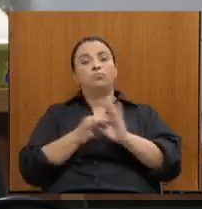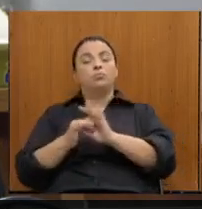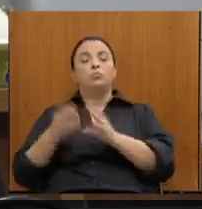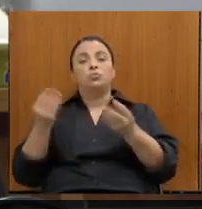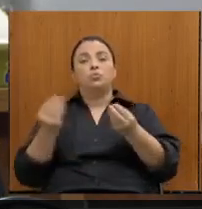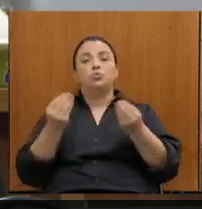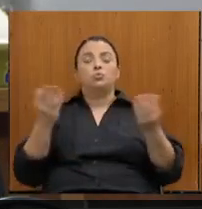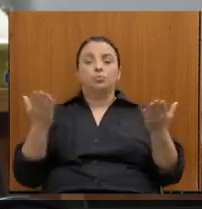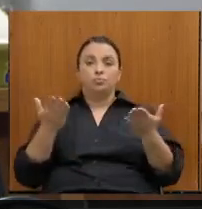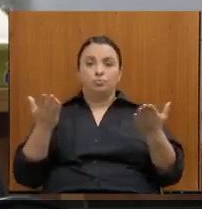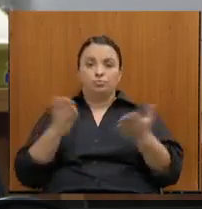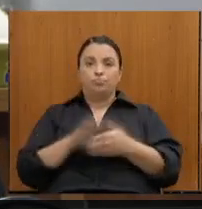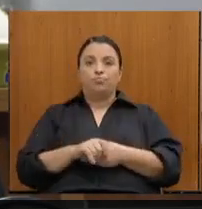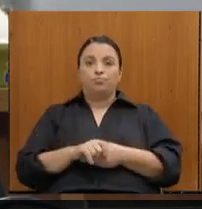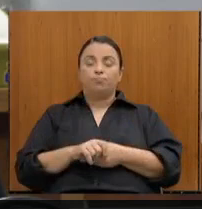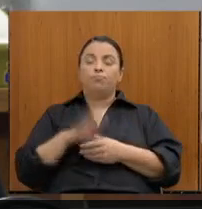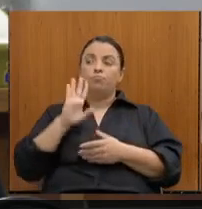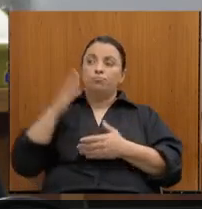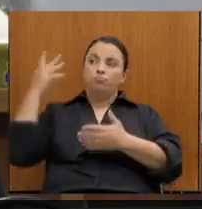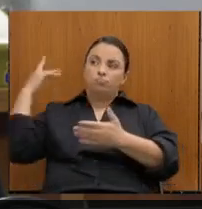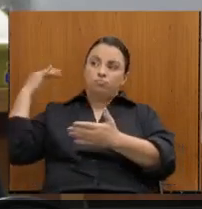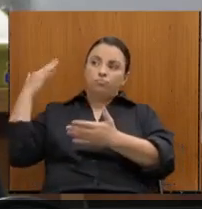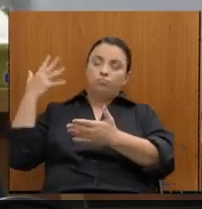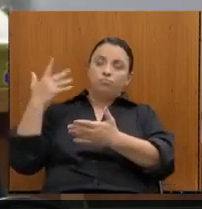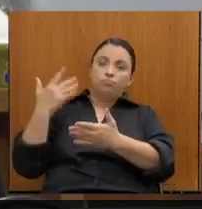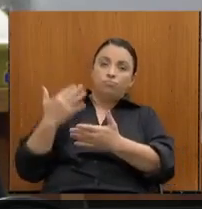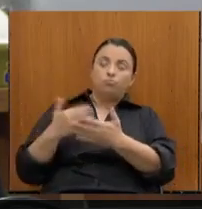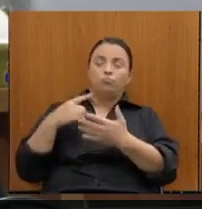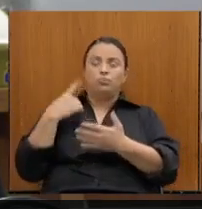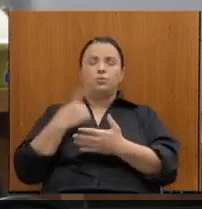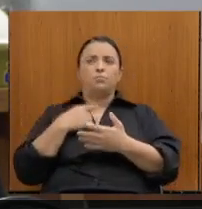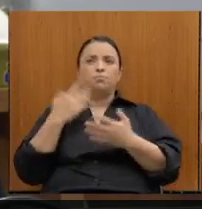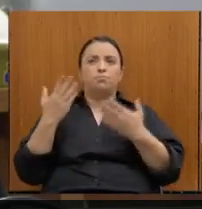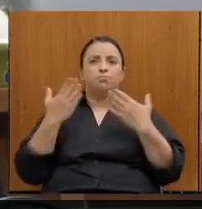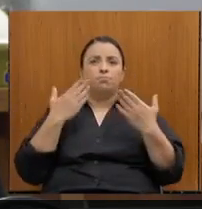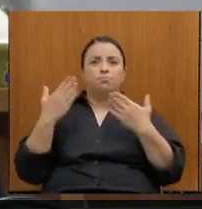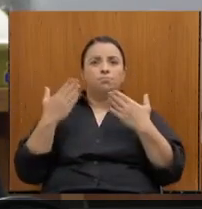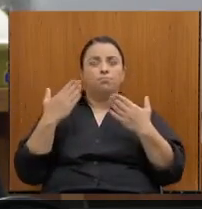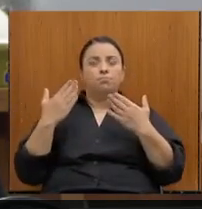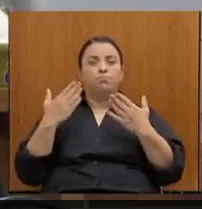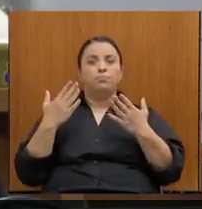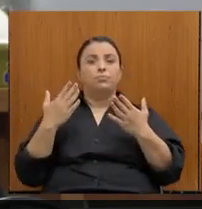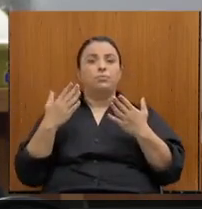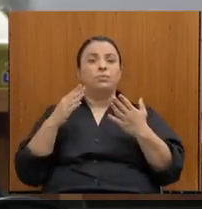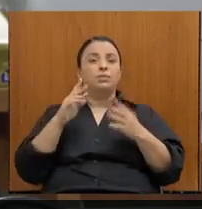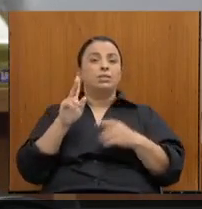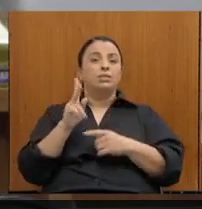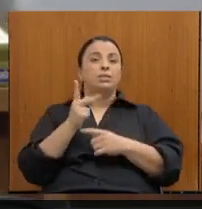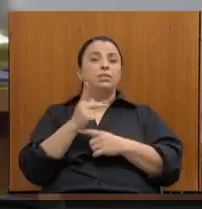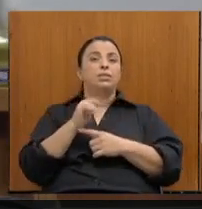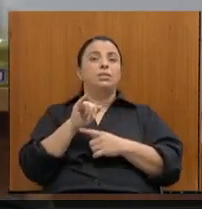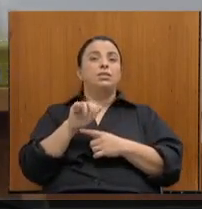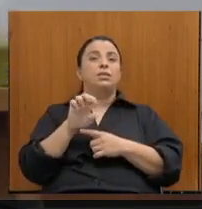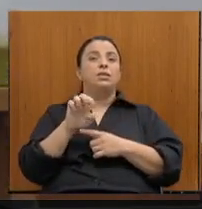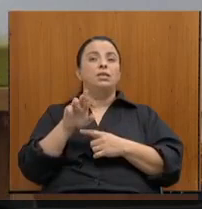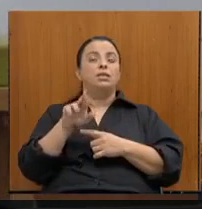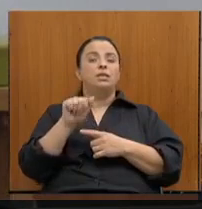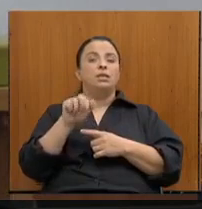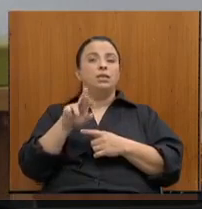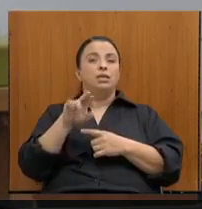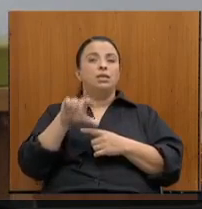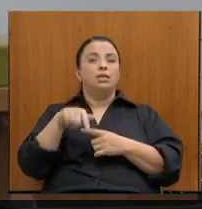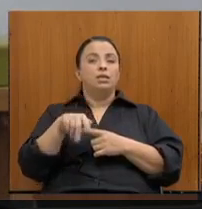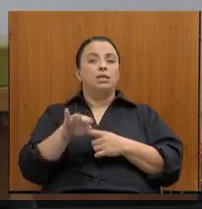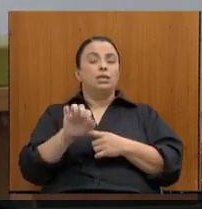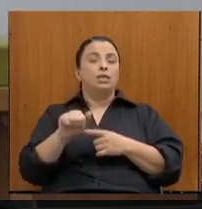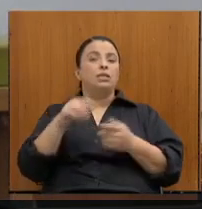algum tempo nós temos usado uma analogia da hierarquia das necessidades de Maslow e